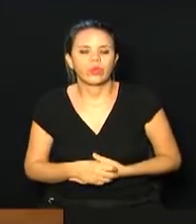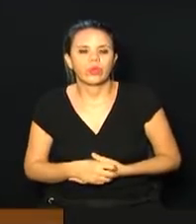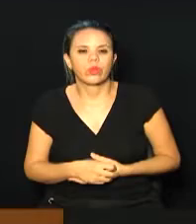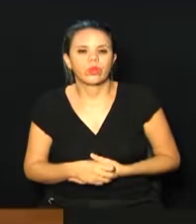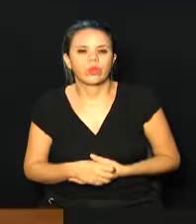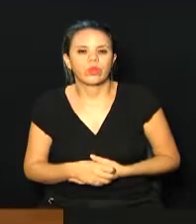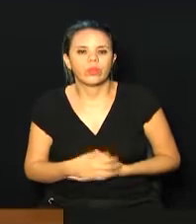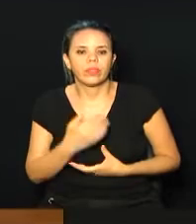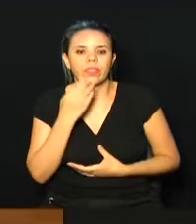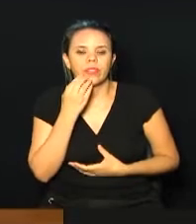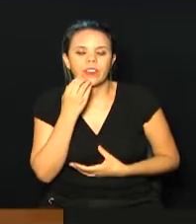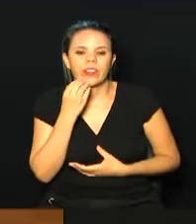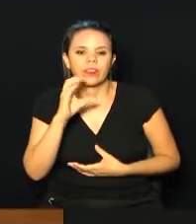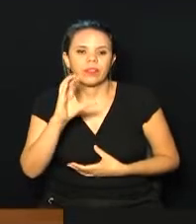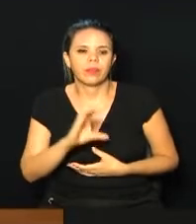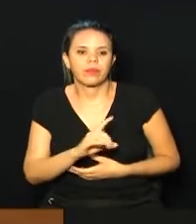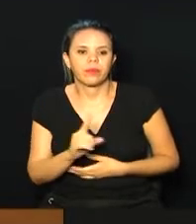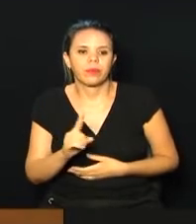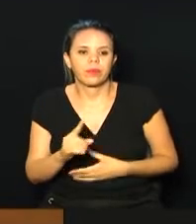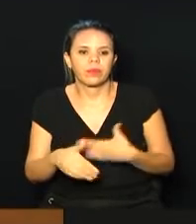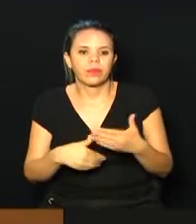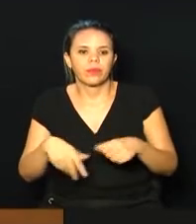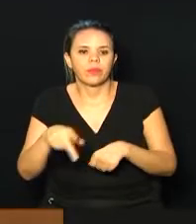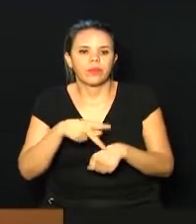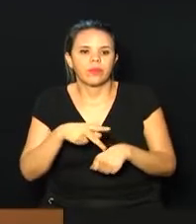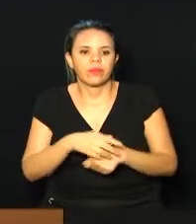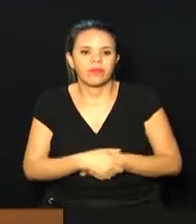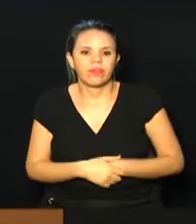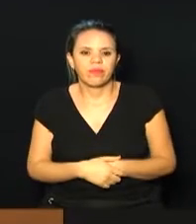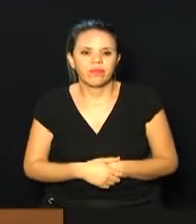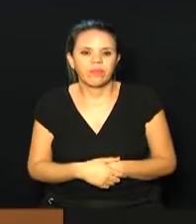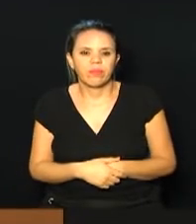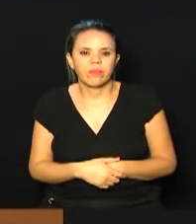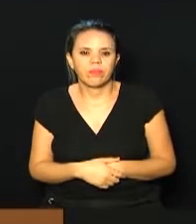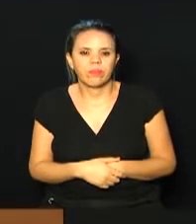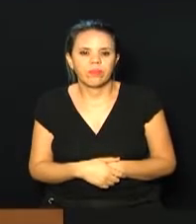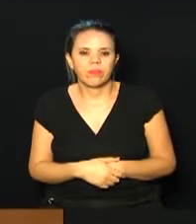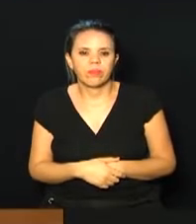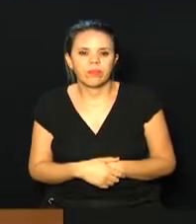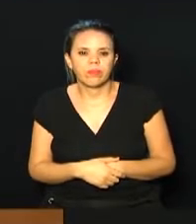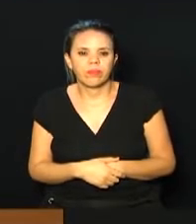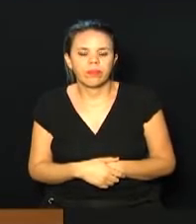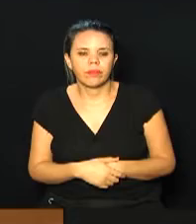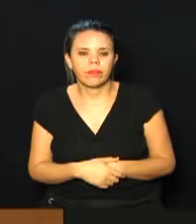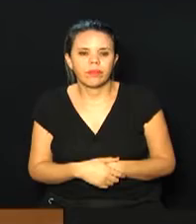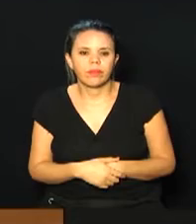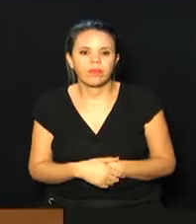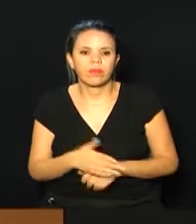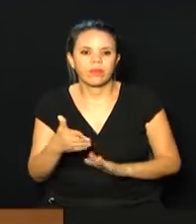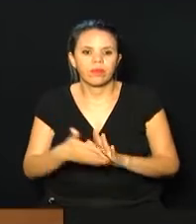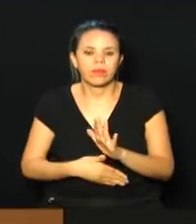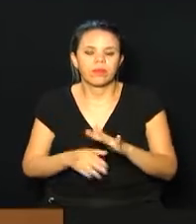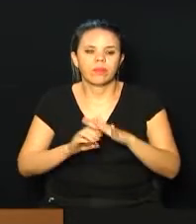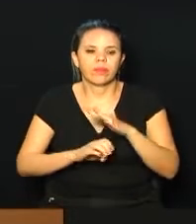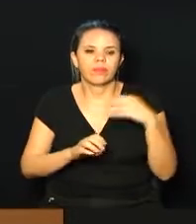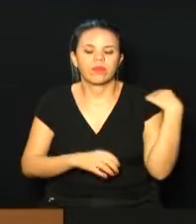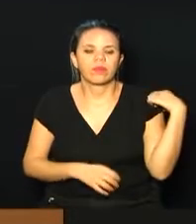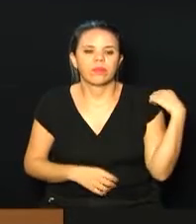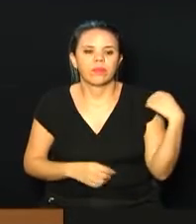Então, qualquer cidadão nesses países, ele tem que contratar uma empresa